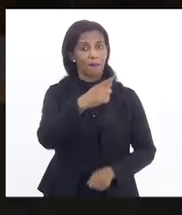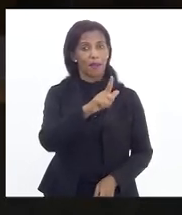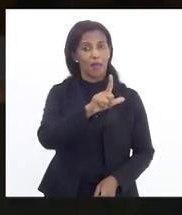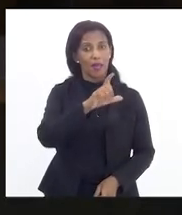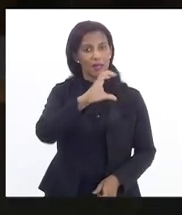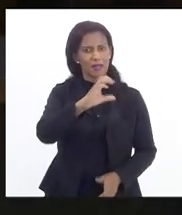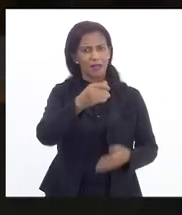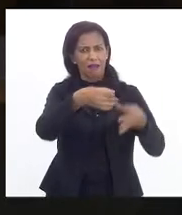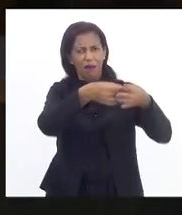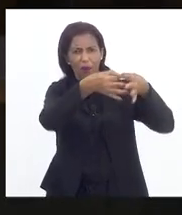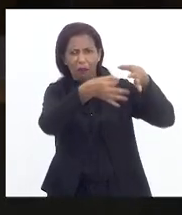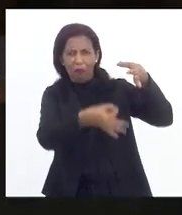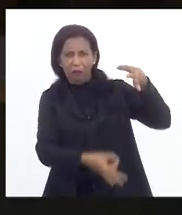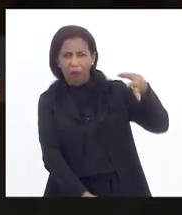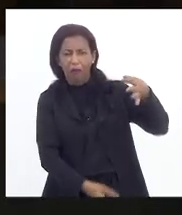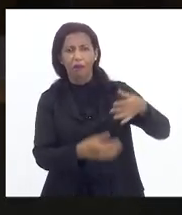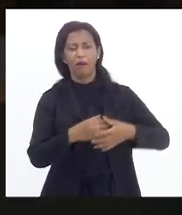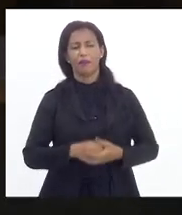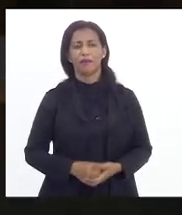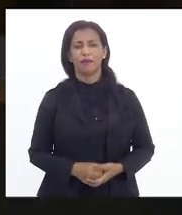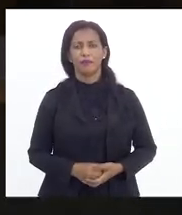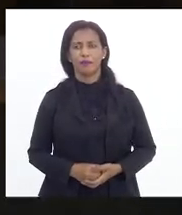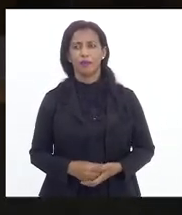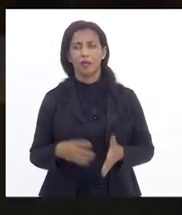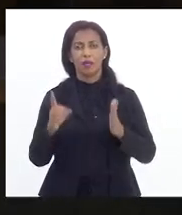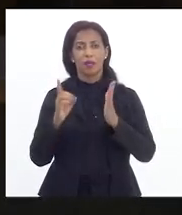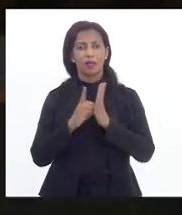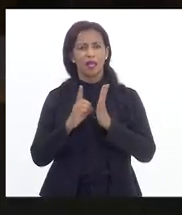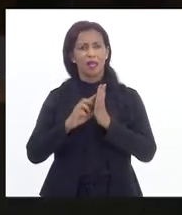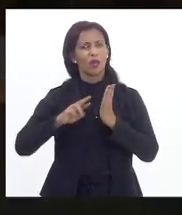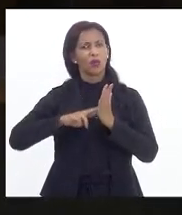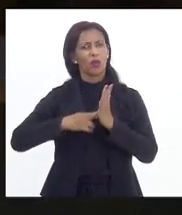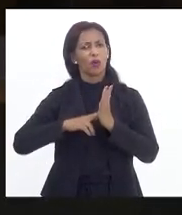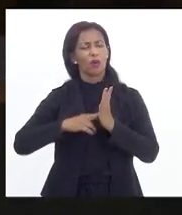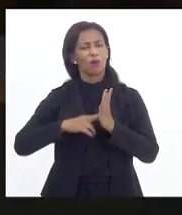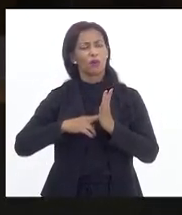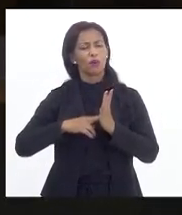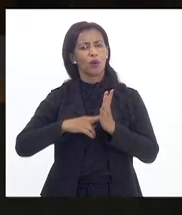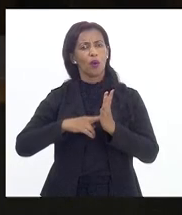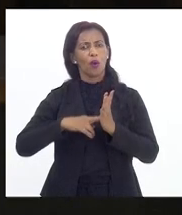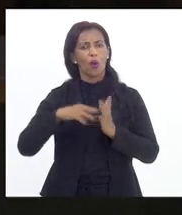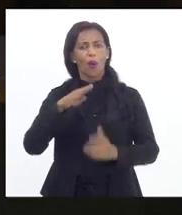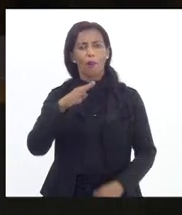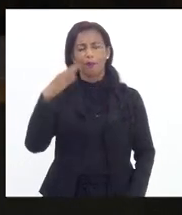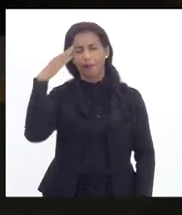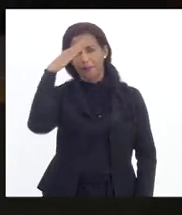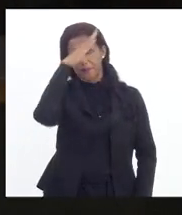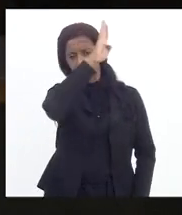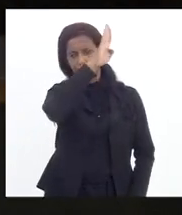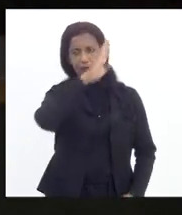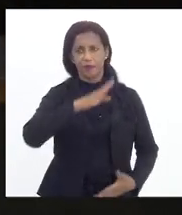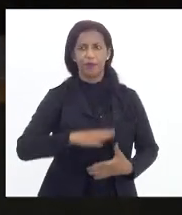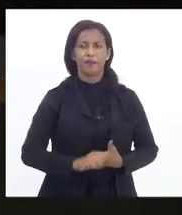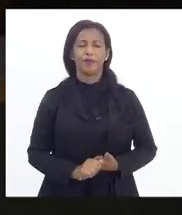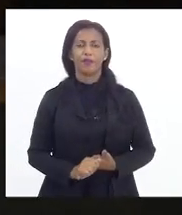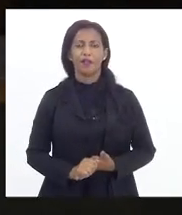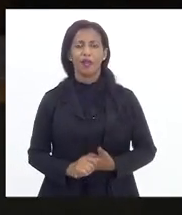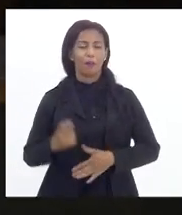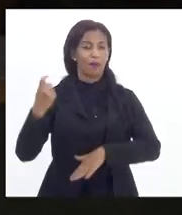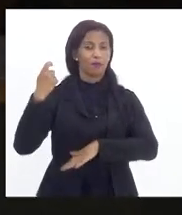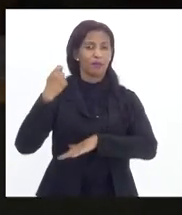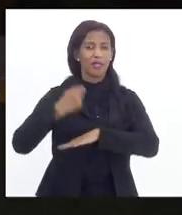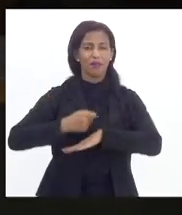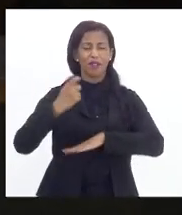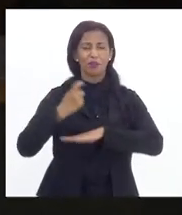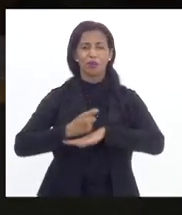extenso demais e o decreto regulamentador do bolsonaro é mais